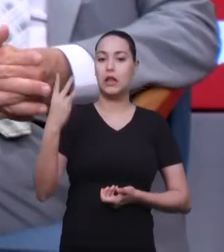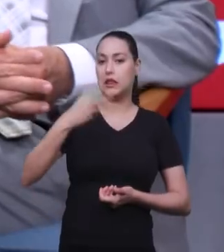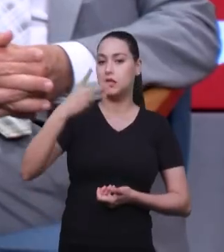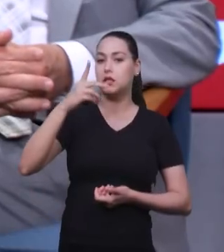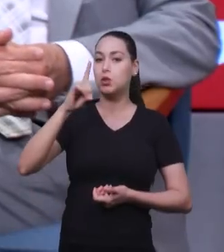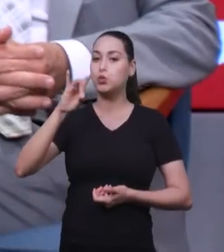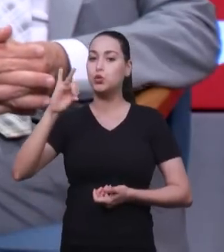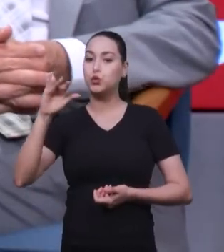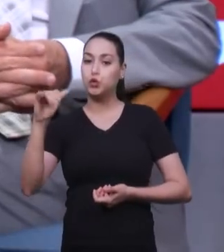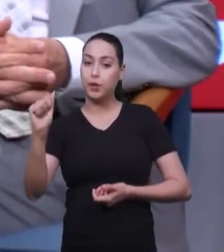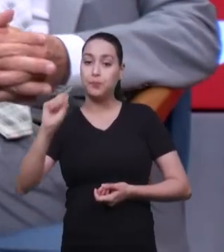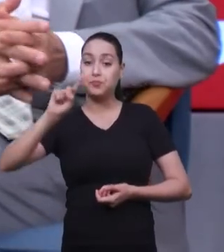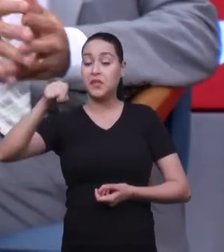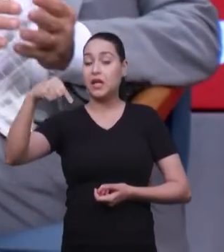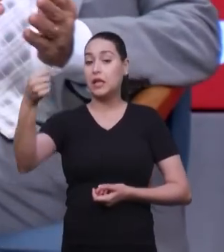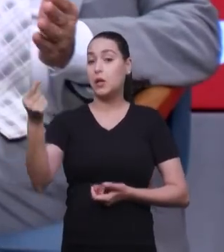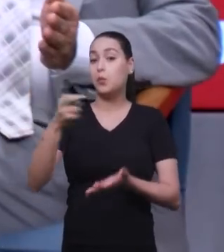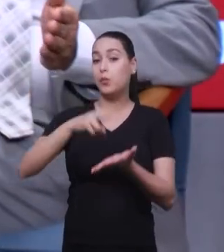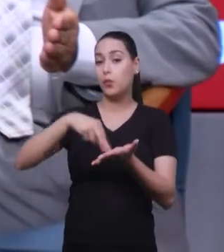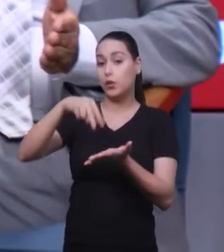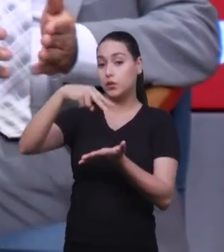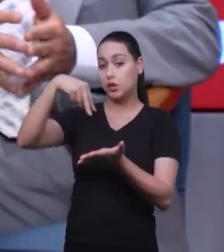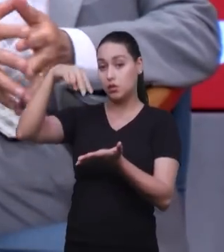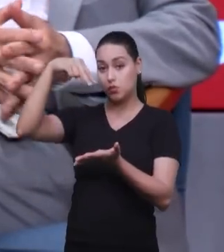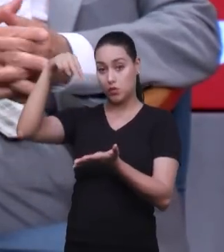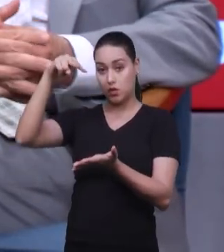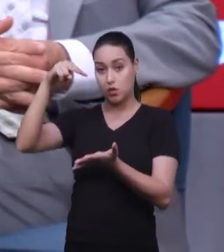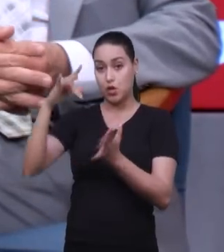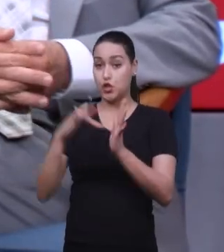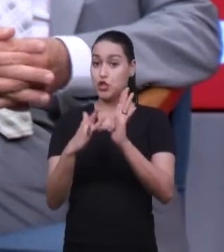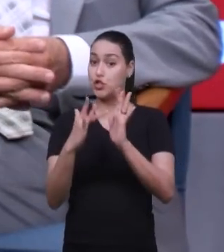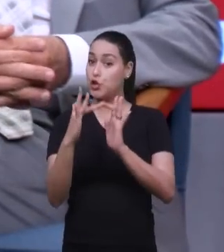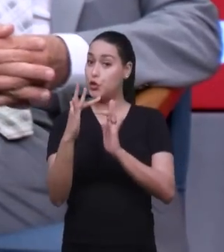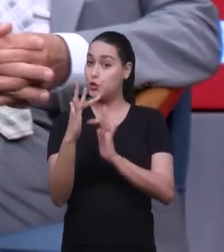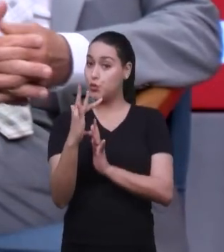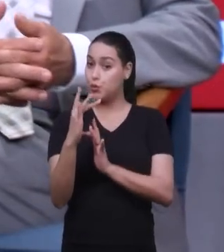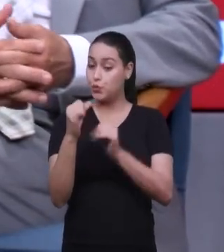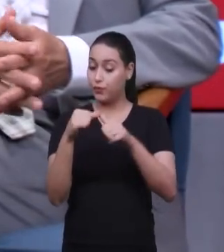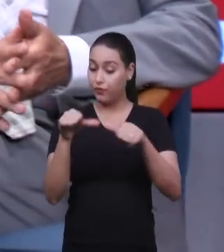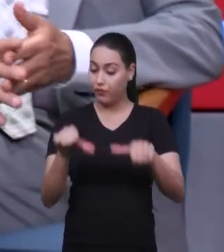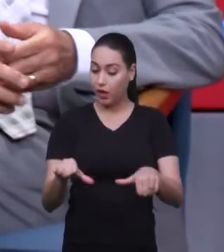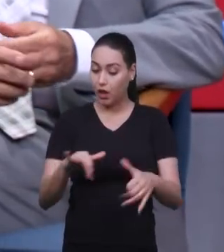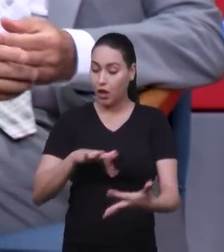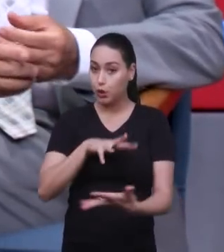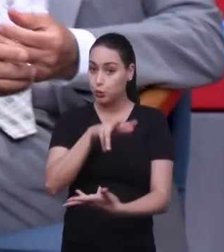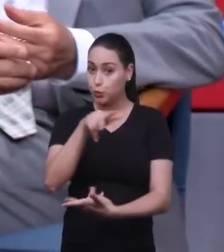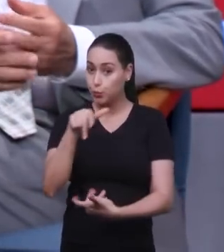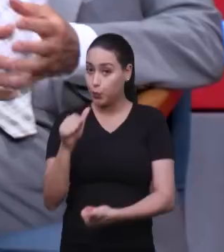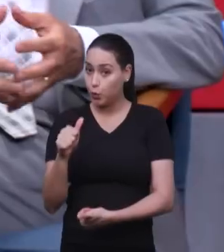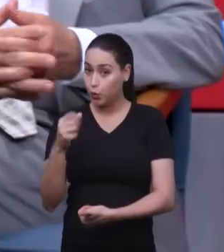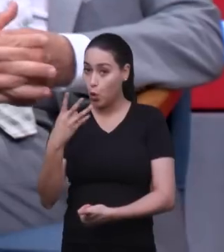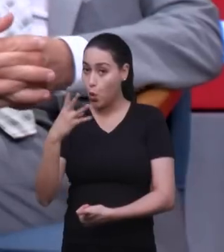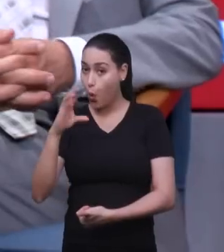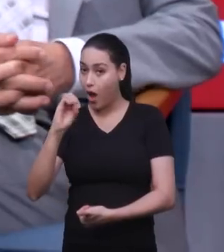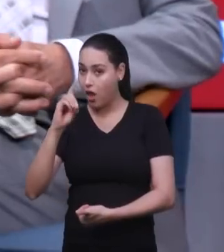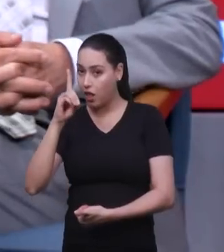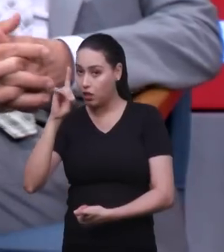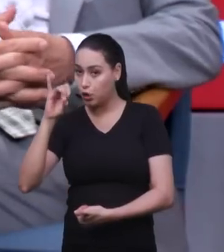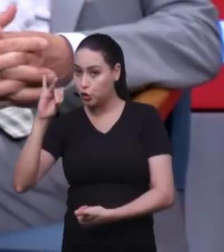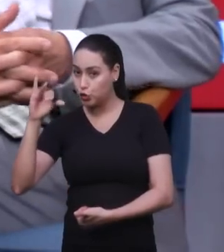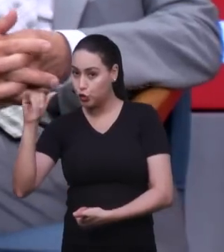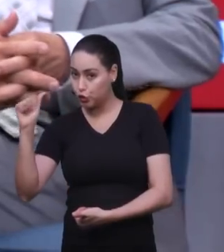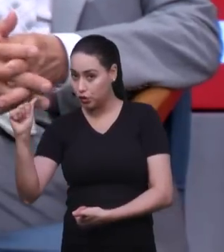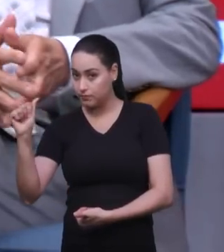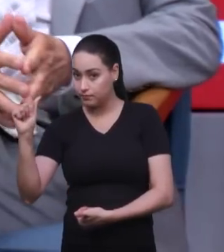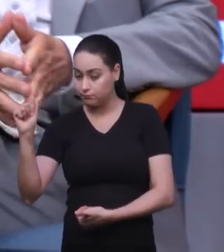dia. Depois da sua ressurreição, Jesus permanece aqui ainda